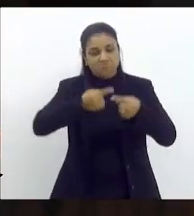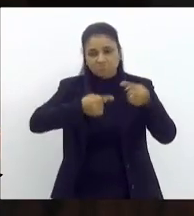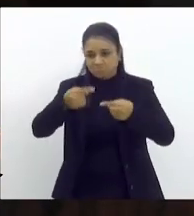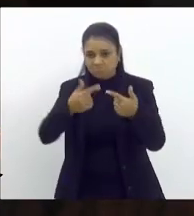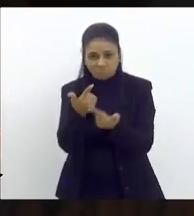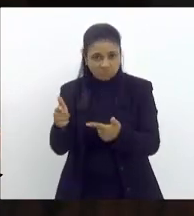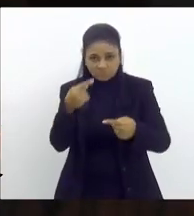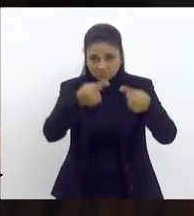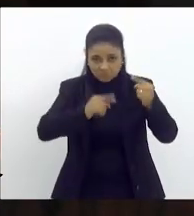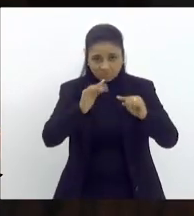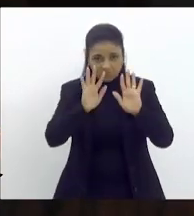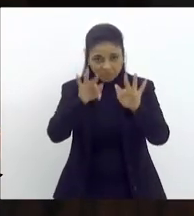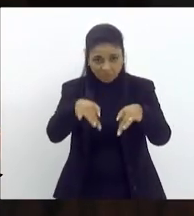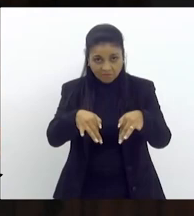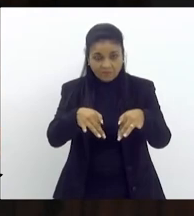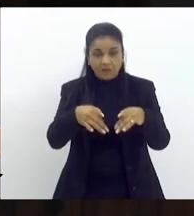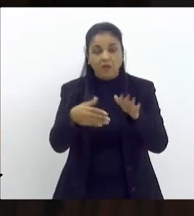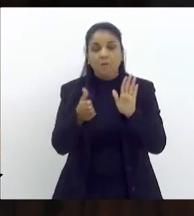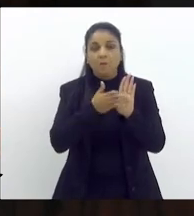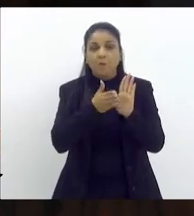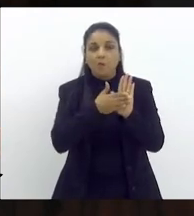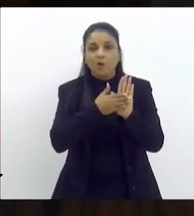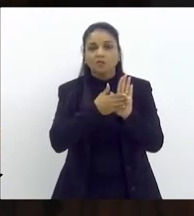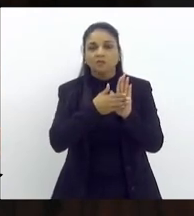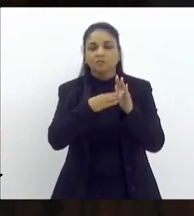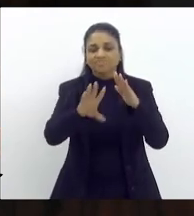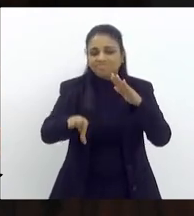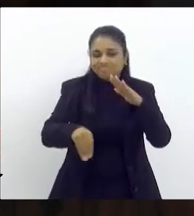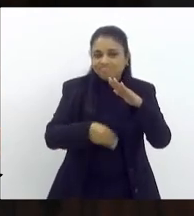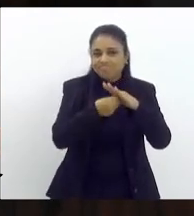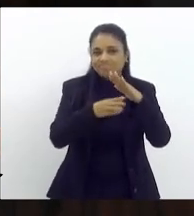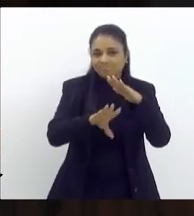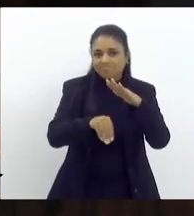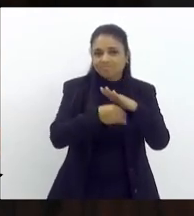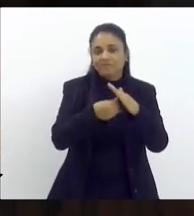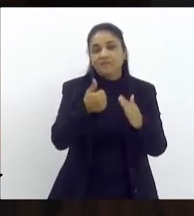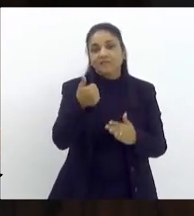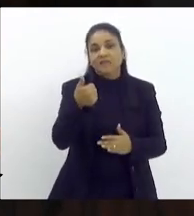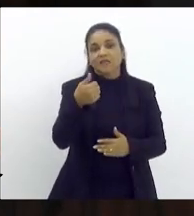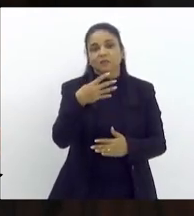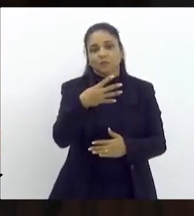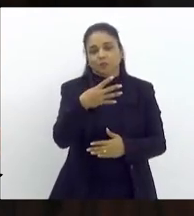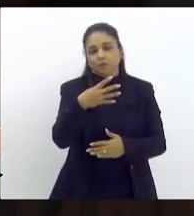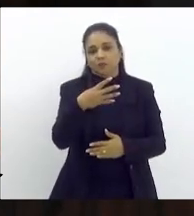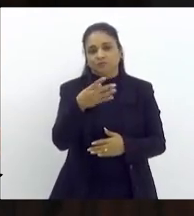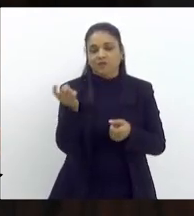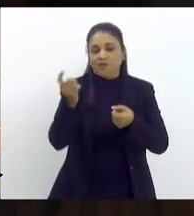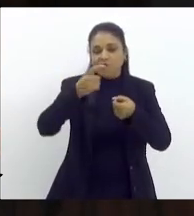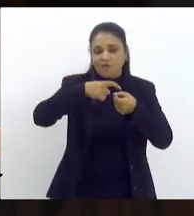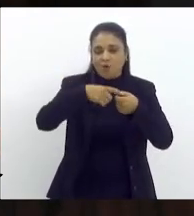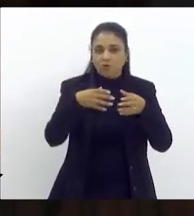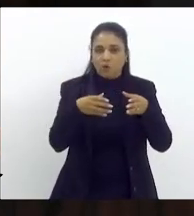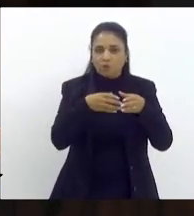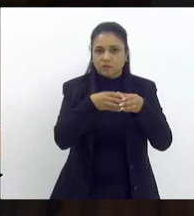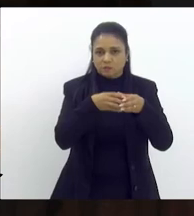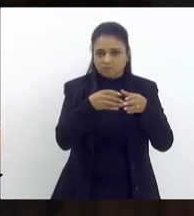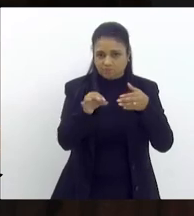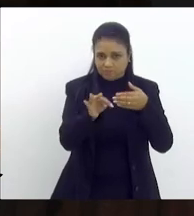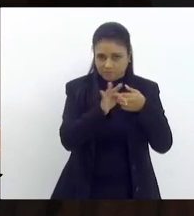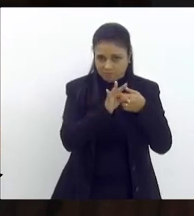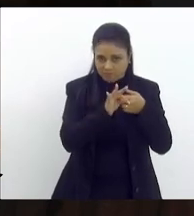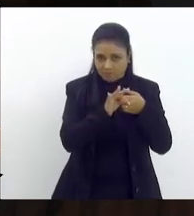Queira discutir encerrada discussão apresente proposta recebeu 14 emendas e retorna às comissões